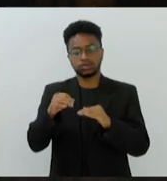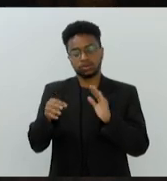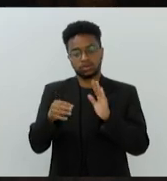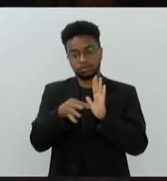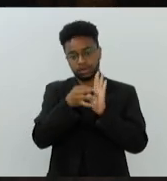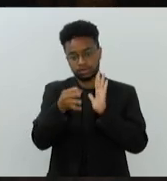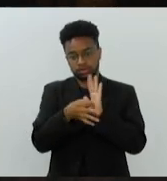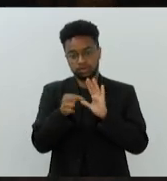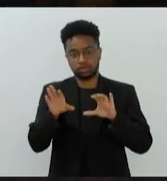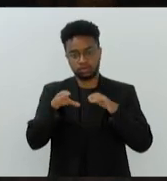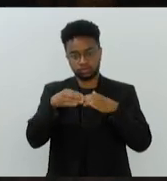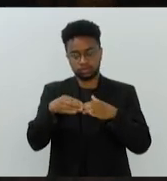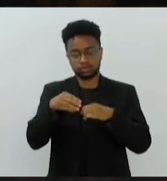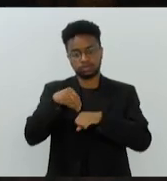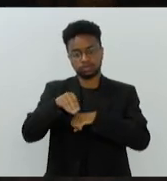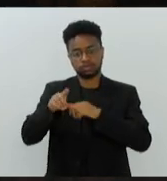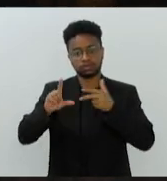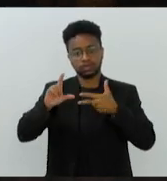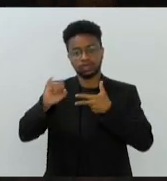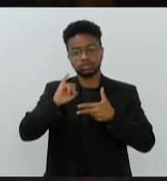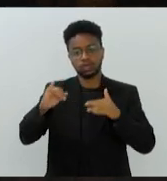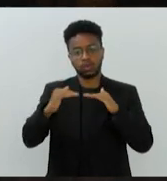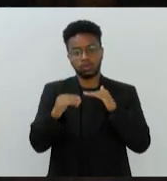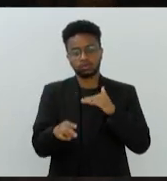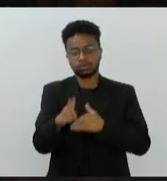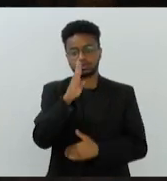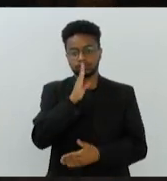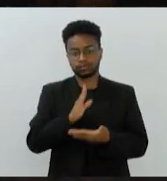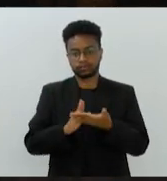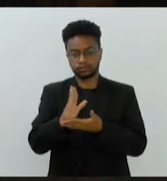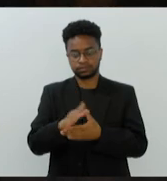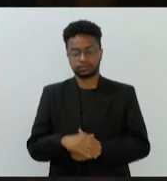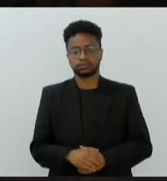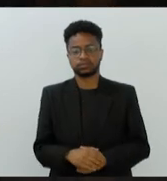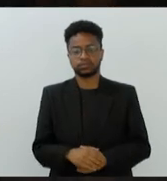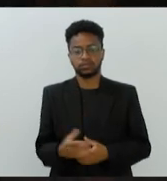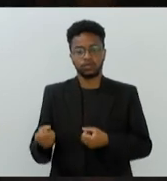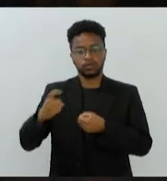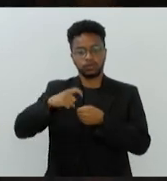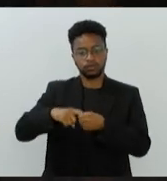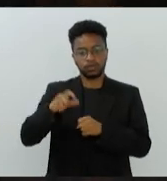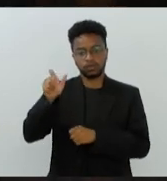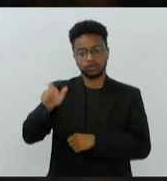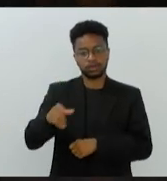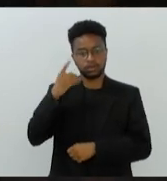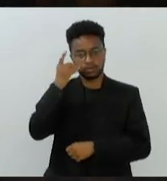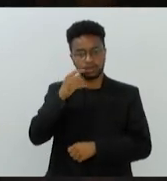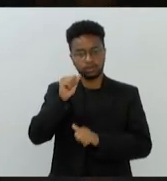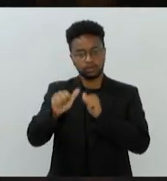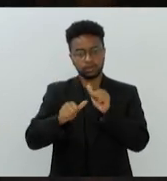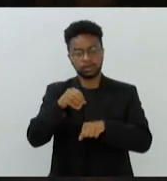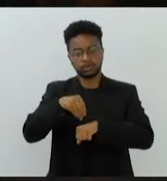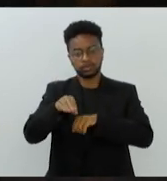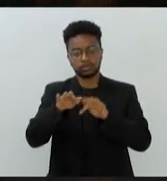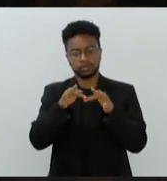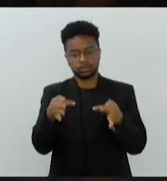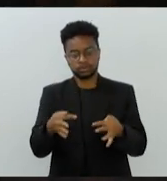Indicações Legislativas. Senhores que aprovam, permaneçam como estão. Aprovado, retorno ao autor para a Transformação e Indicação